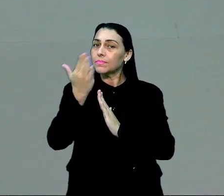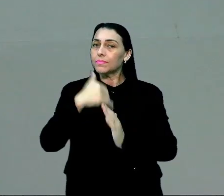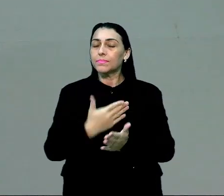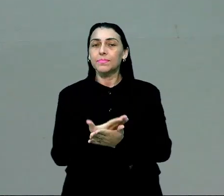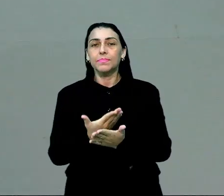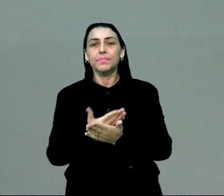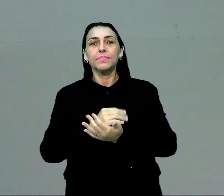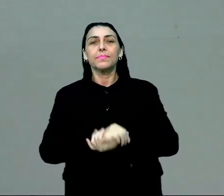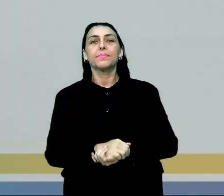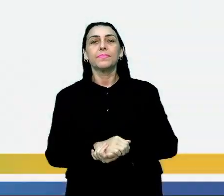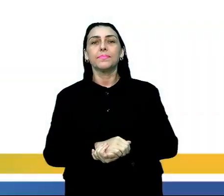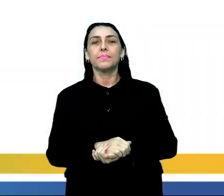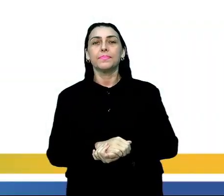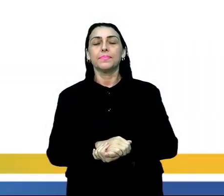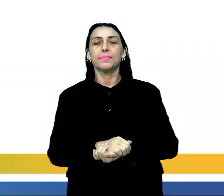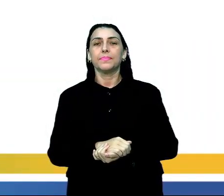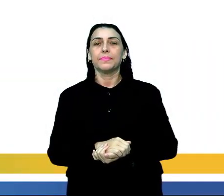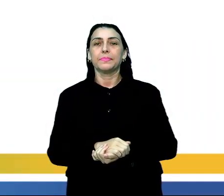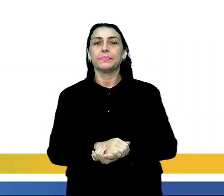nossa aula.